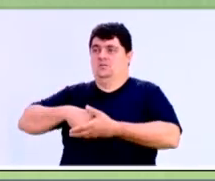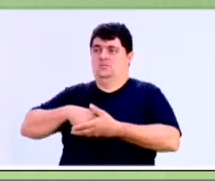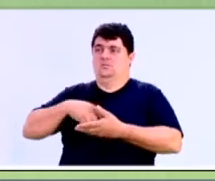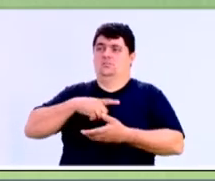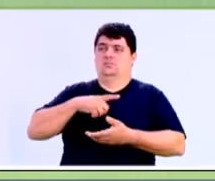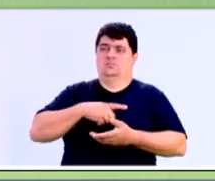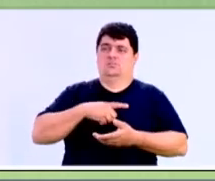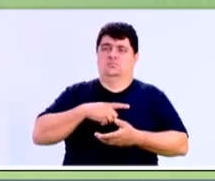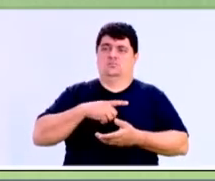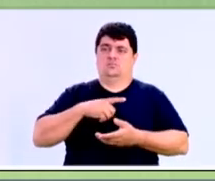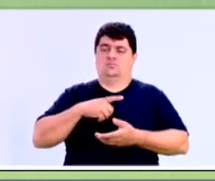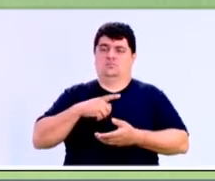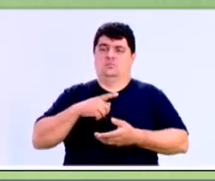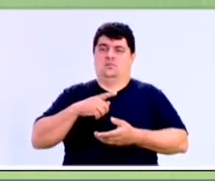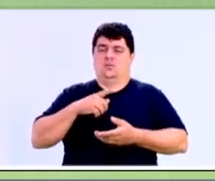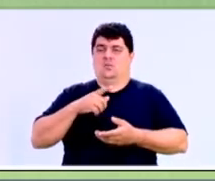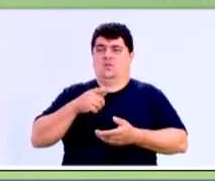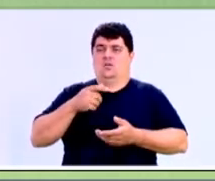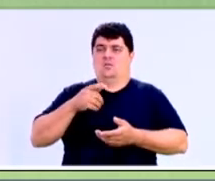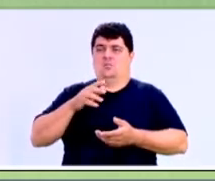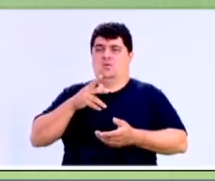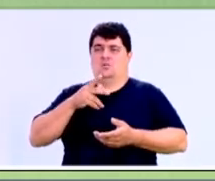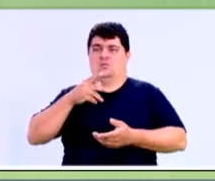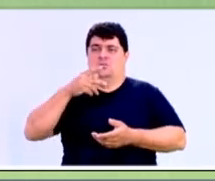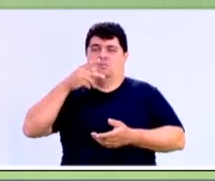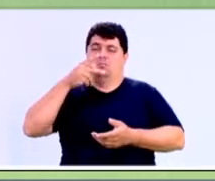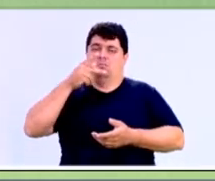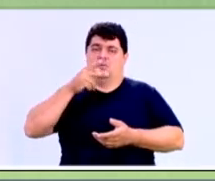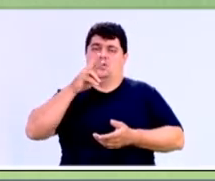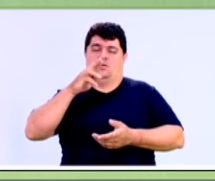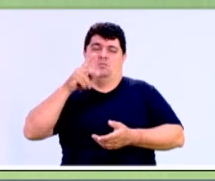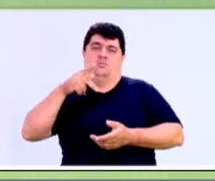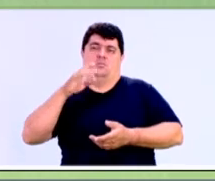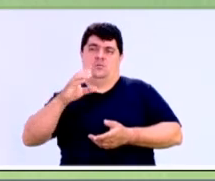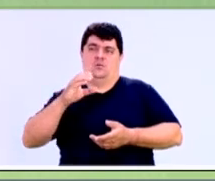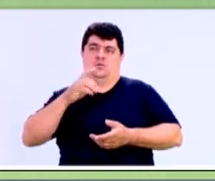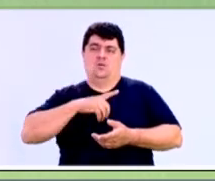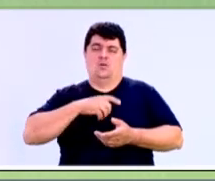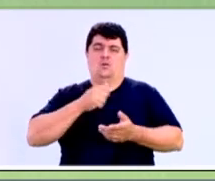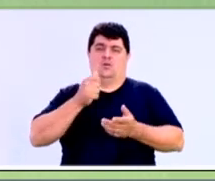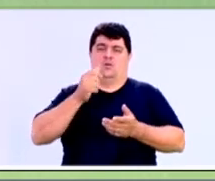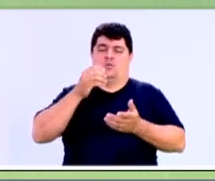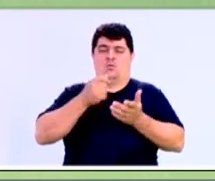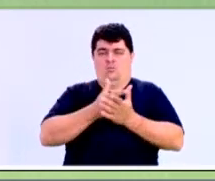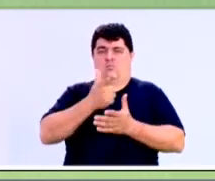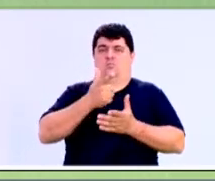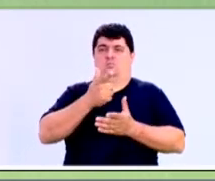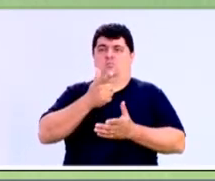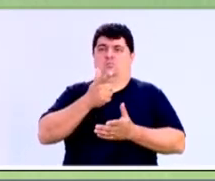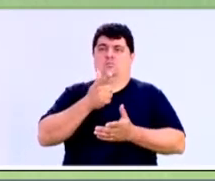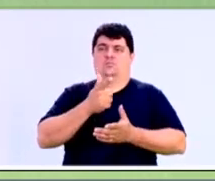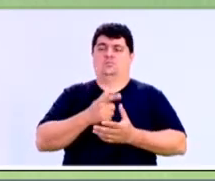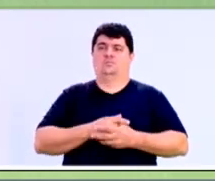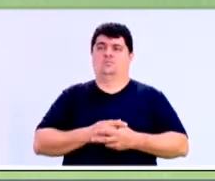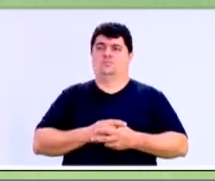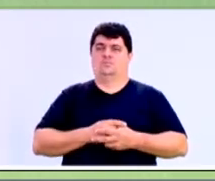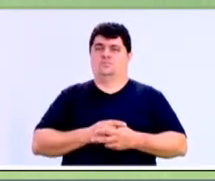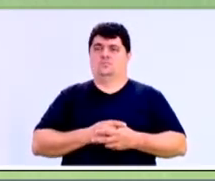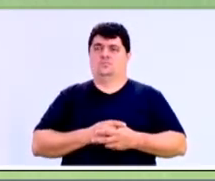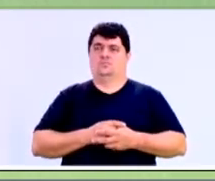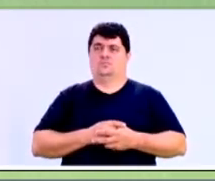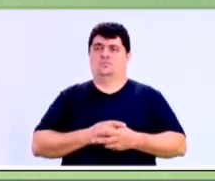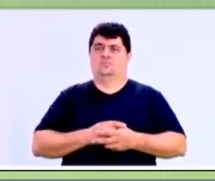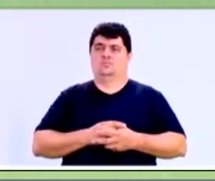de compras também é comprar. Aqui é o momento da minha compra. É comprar. Correto?